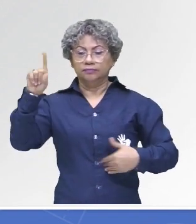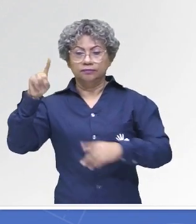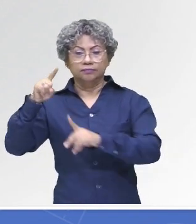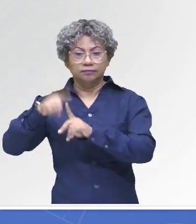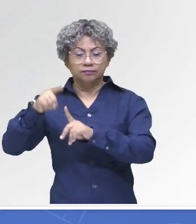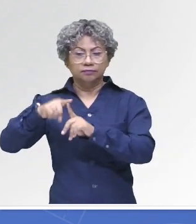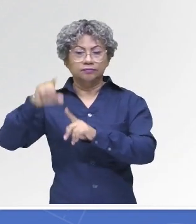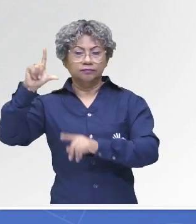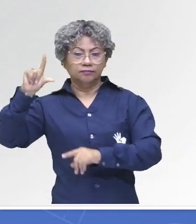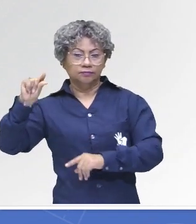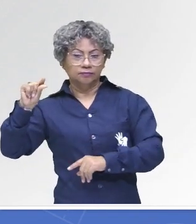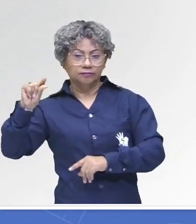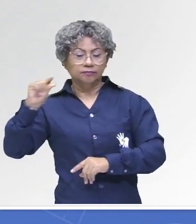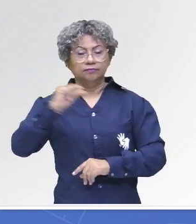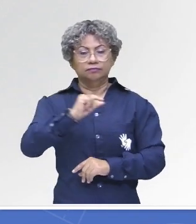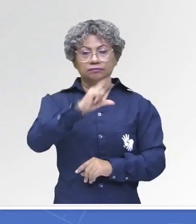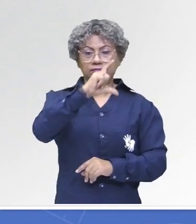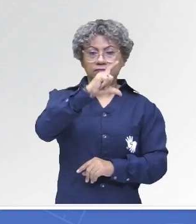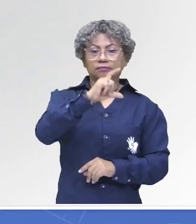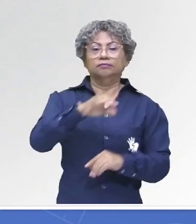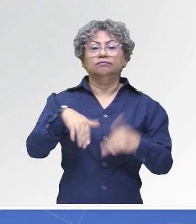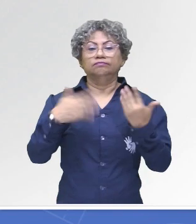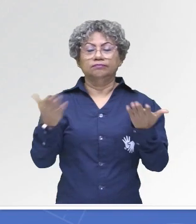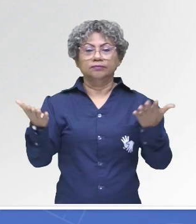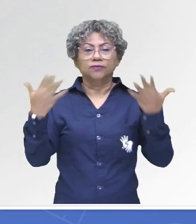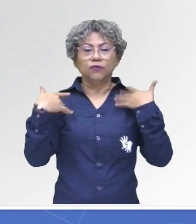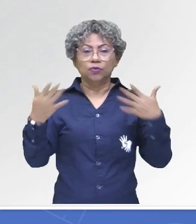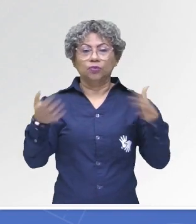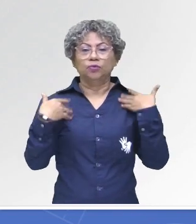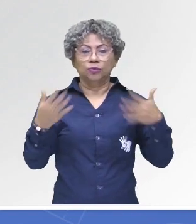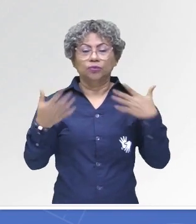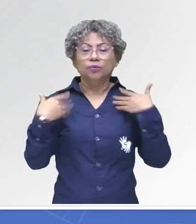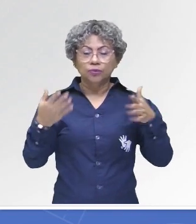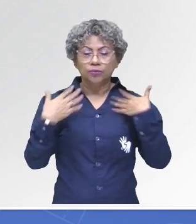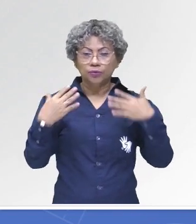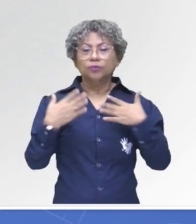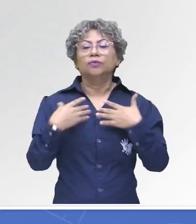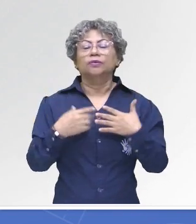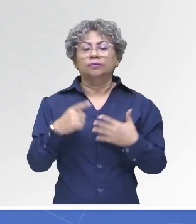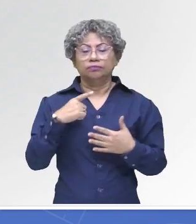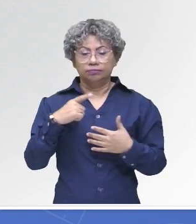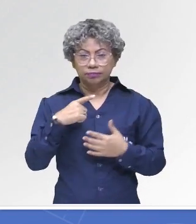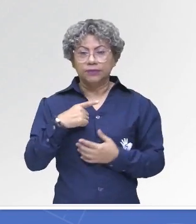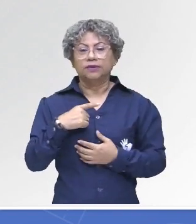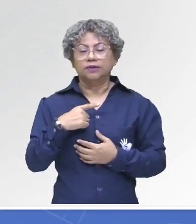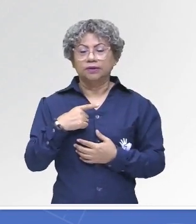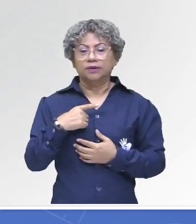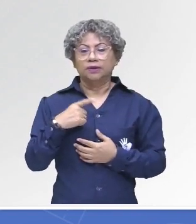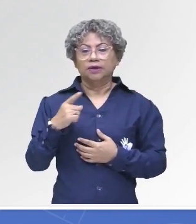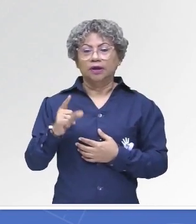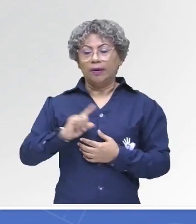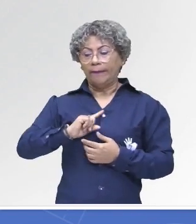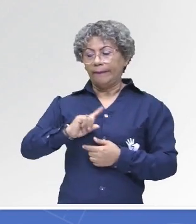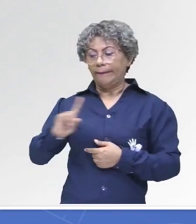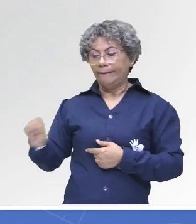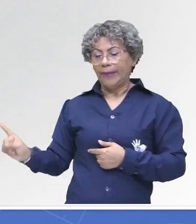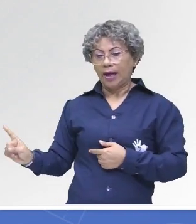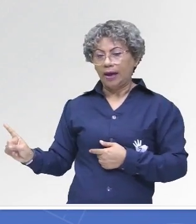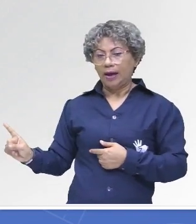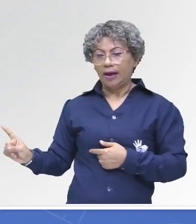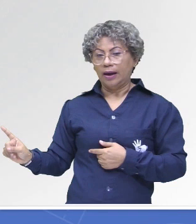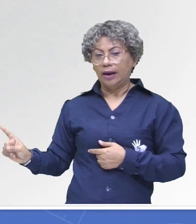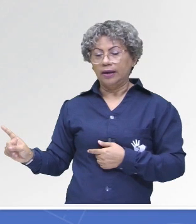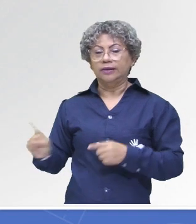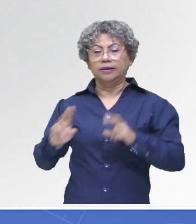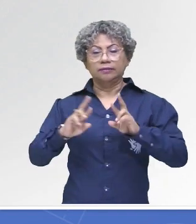temperatura. Então, veja só, calor é essa energia que é transferida de um corpo ao outro em razão